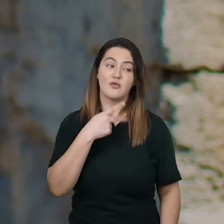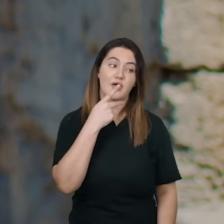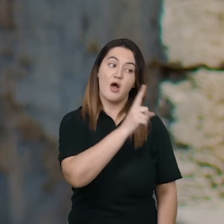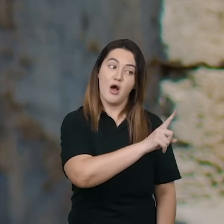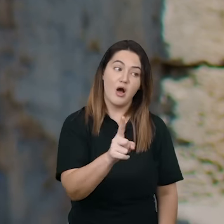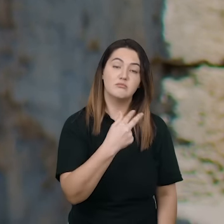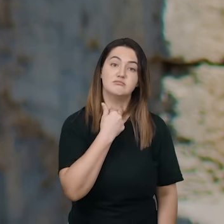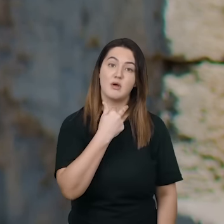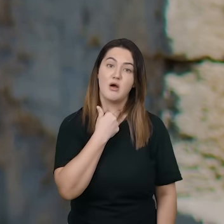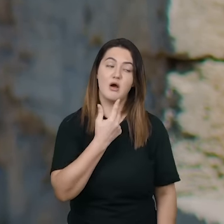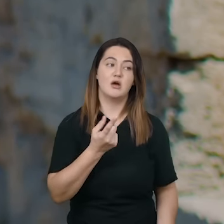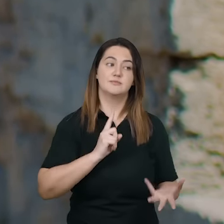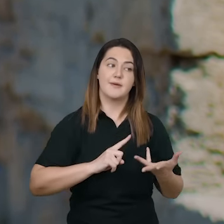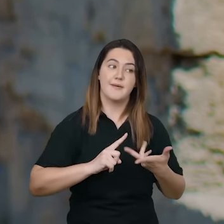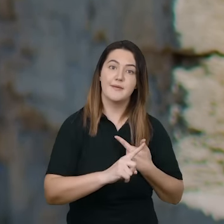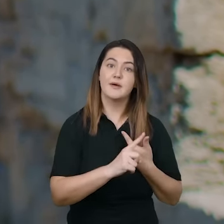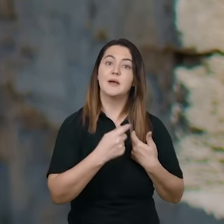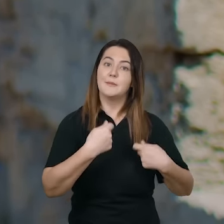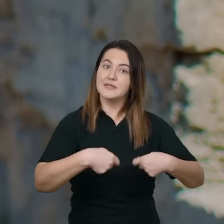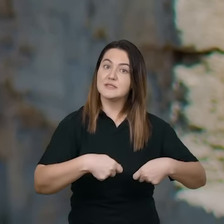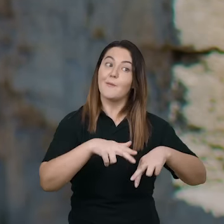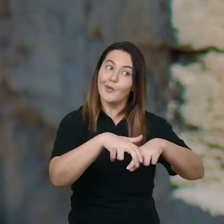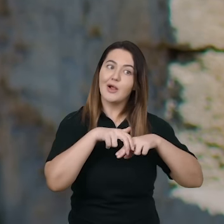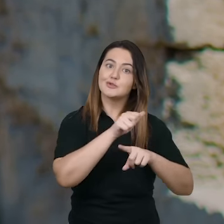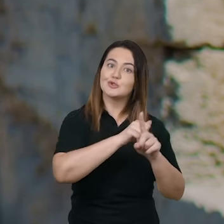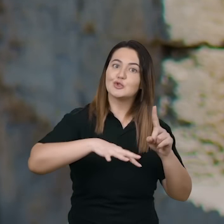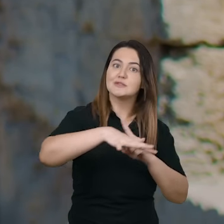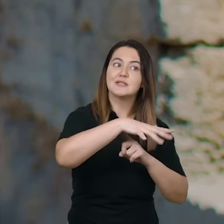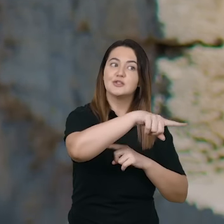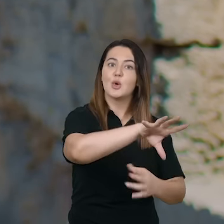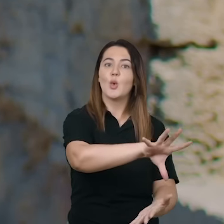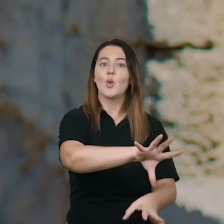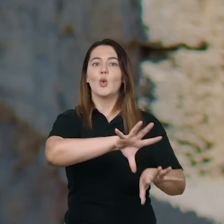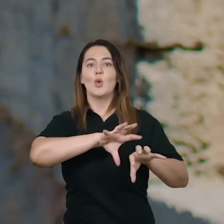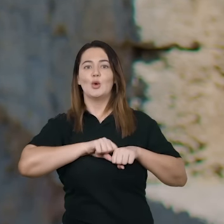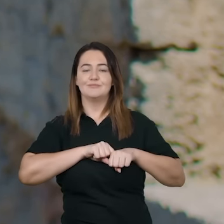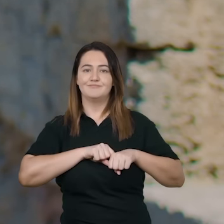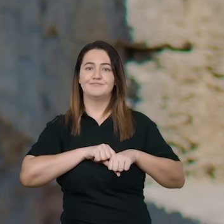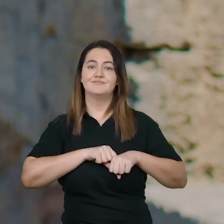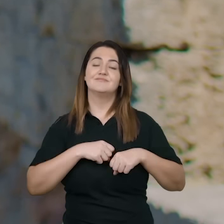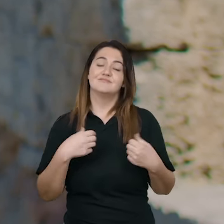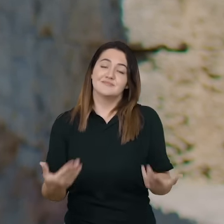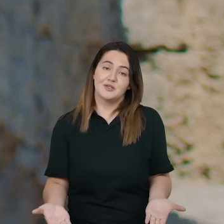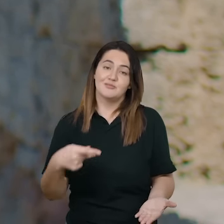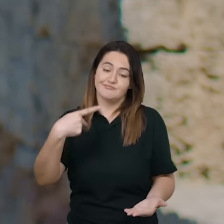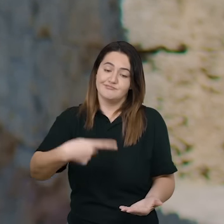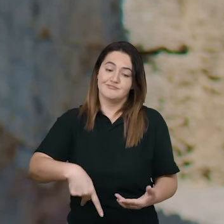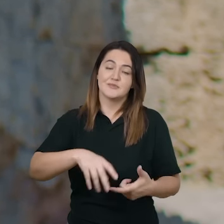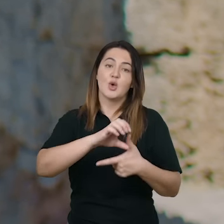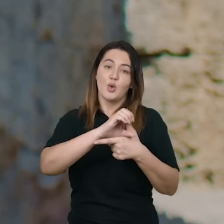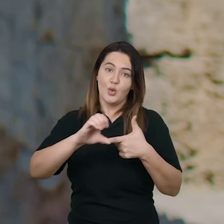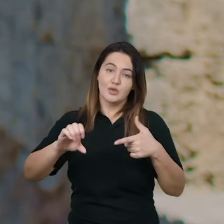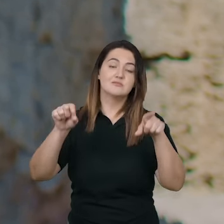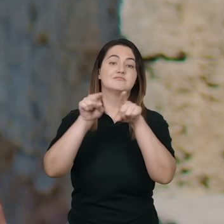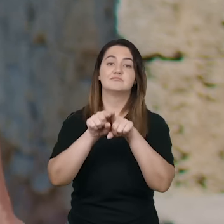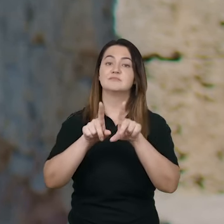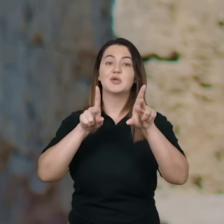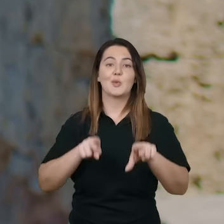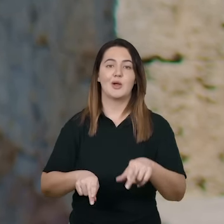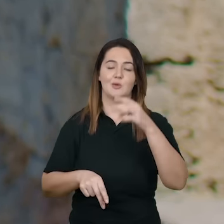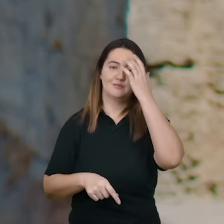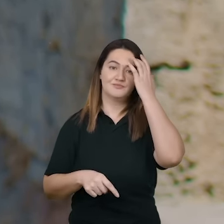em muitas das suas preleções durante os cultos ali na igreja. Então, assim também era com Corinto. Corinto era